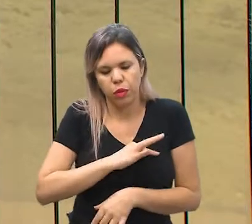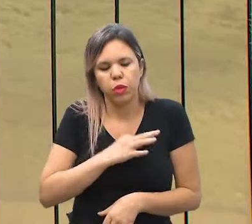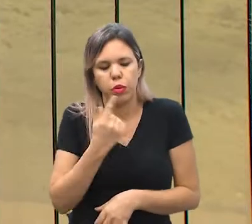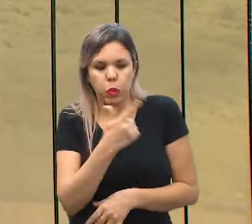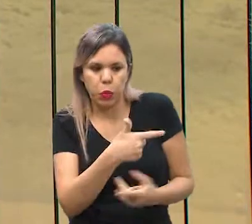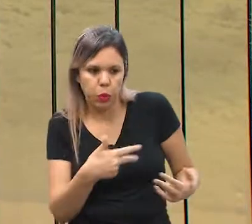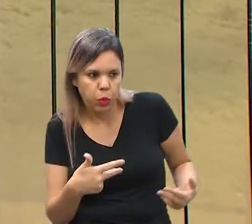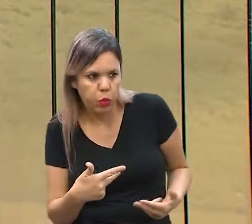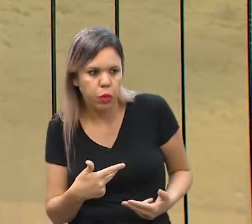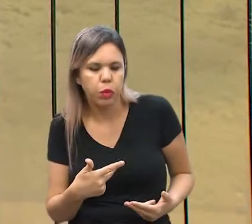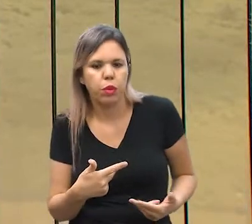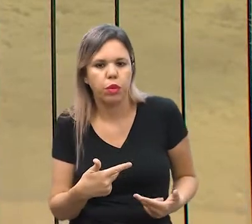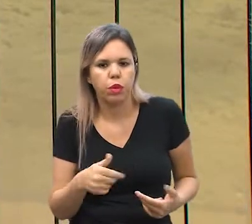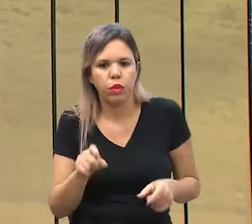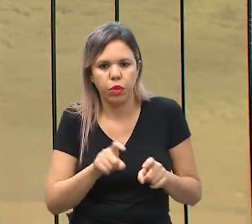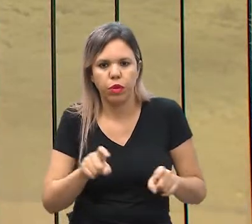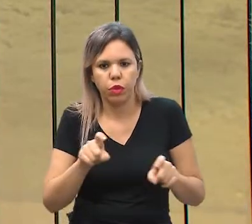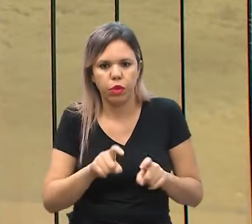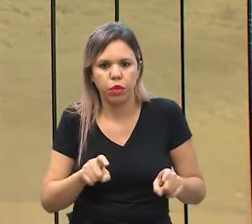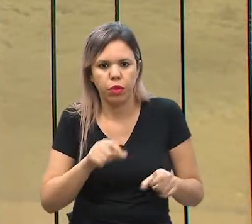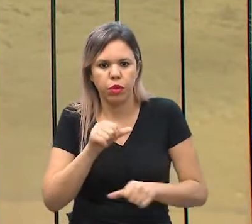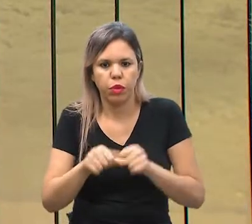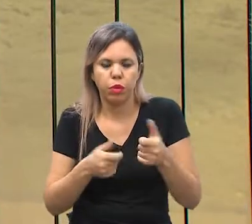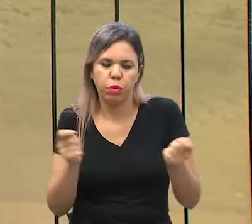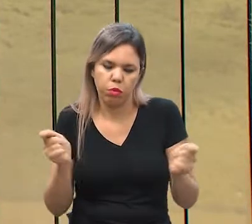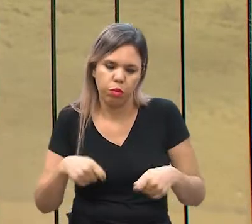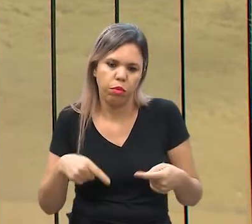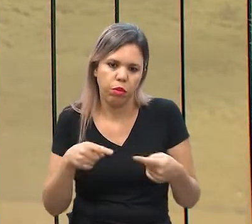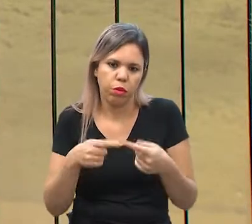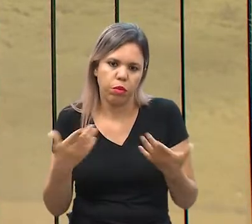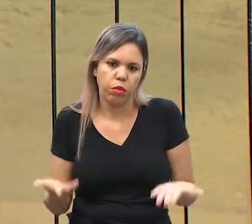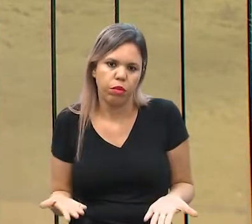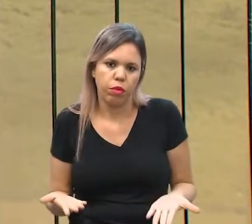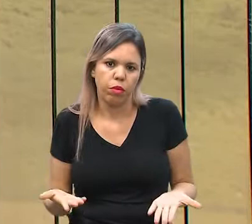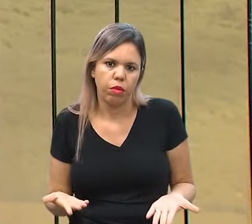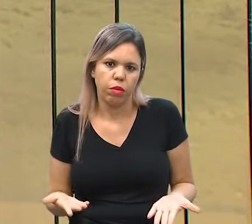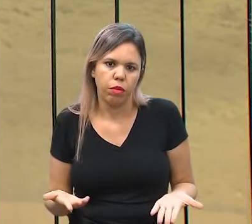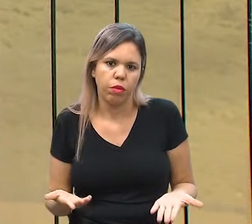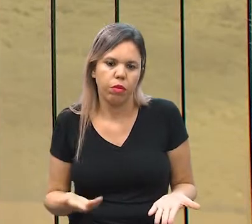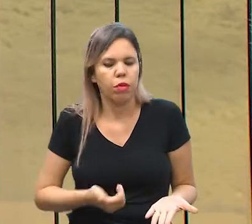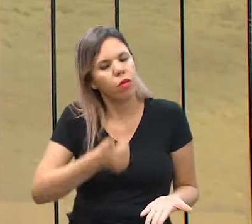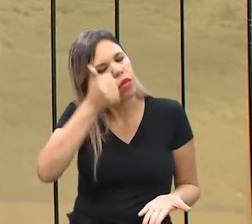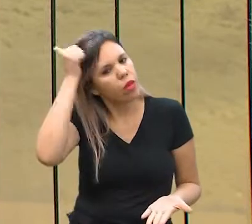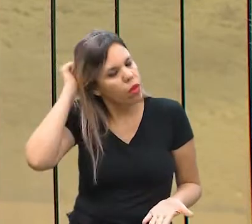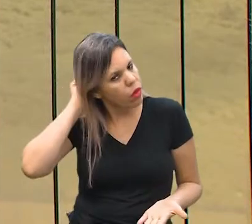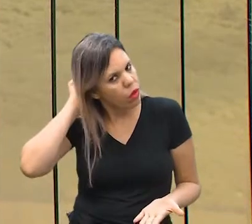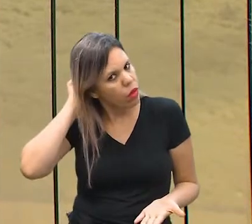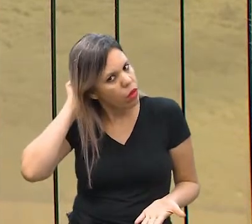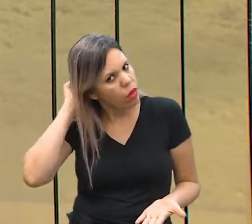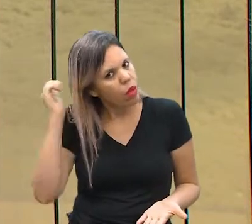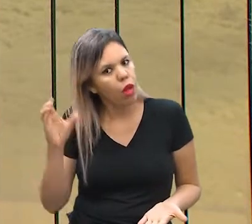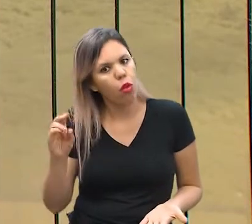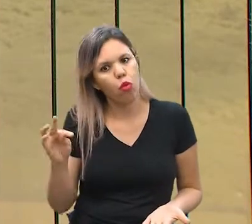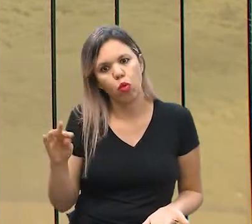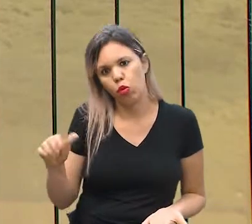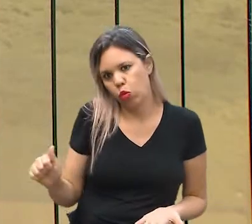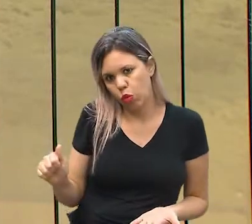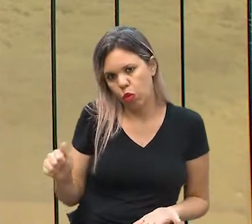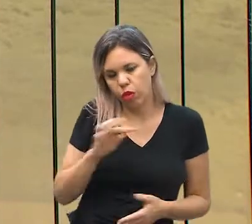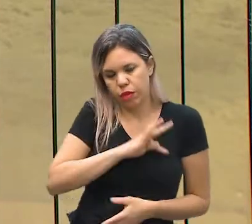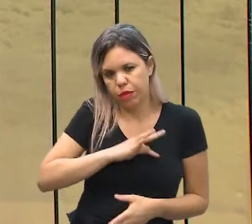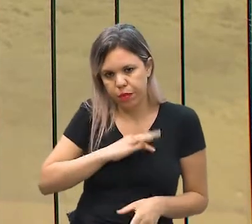alguma outra coisa, vamos ver se na área da informática eu me dou um pouco melhor. E aí foi quando eu prestei o vestibulinho do Cotuca, fiz